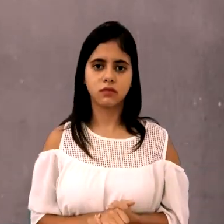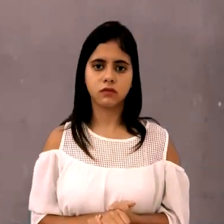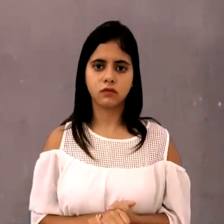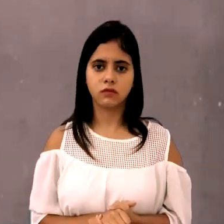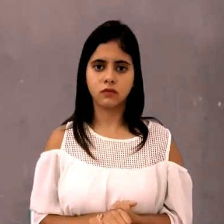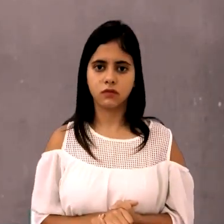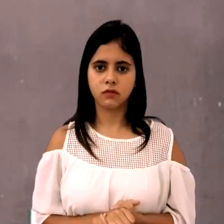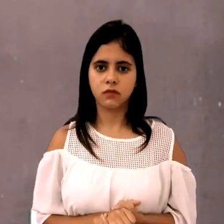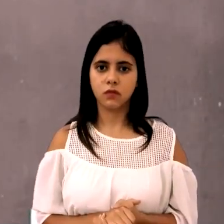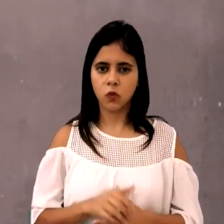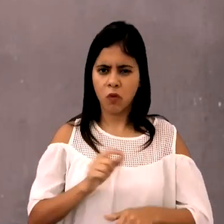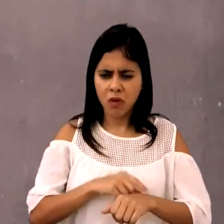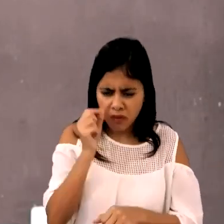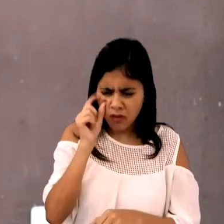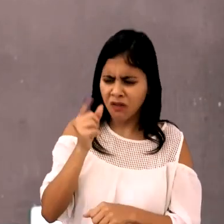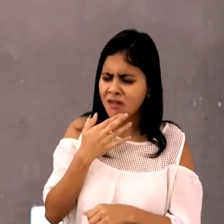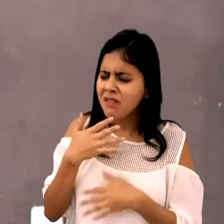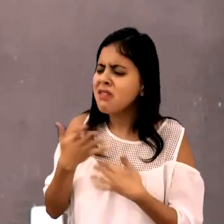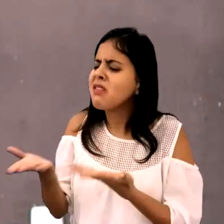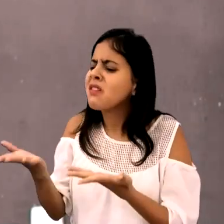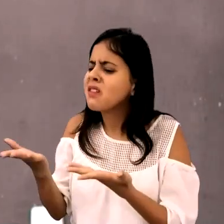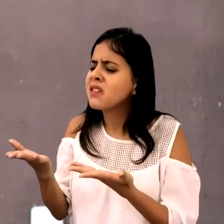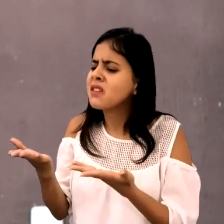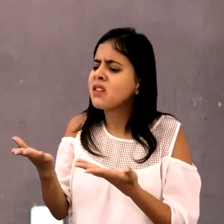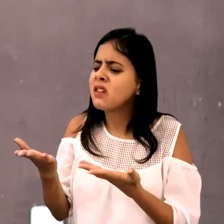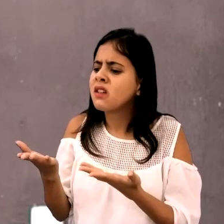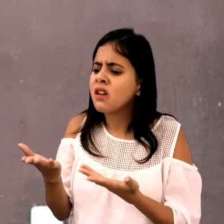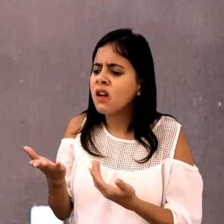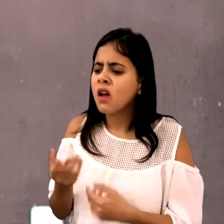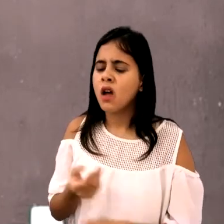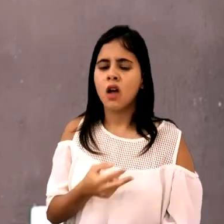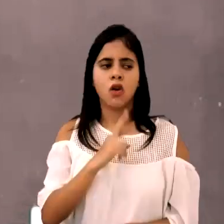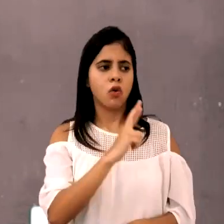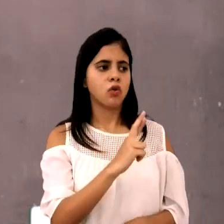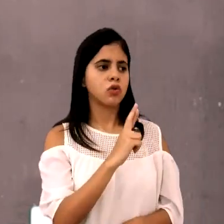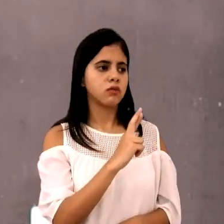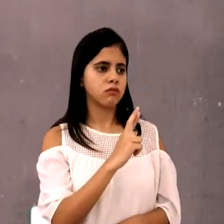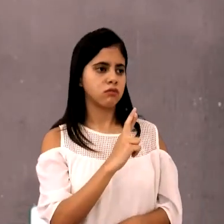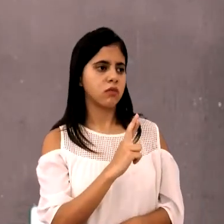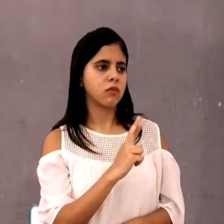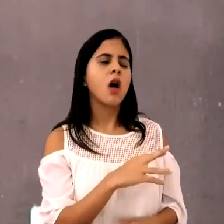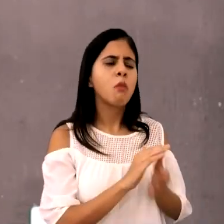Na hora que ele acordou e disse, quem é você? Ela olhou e disse assim, olha, case comigo.